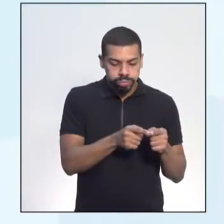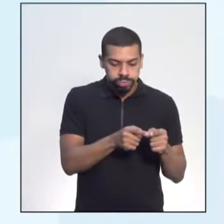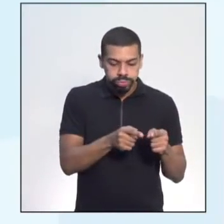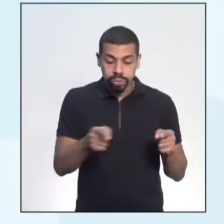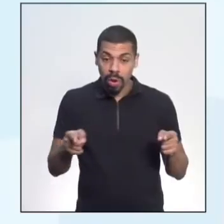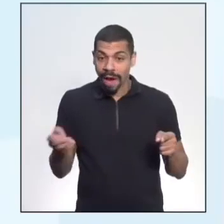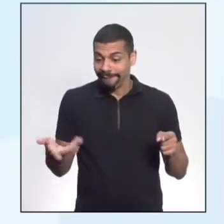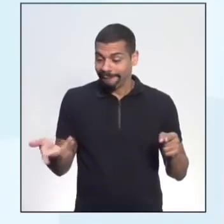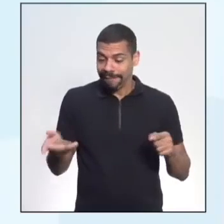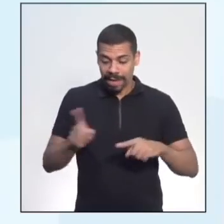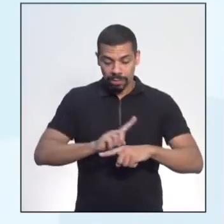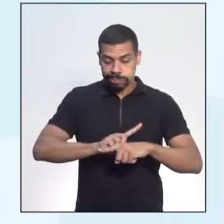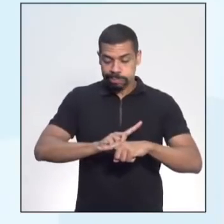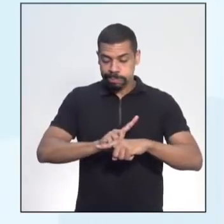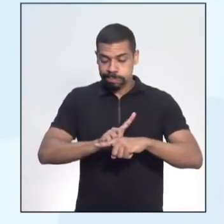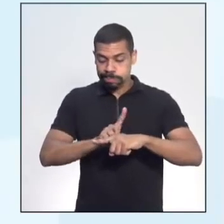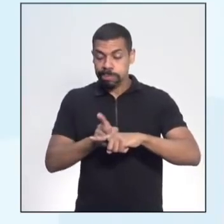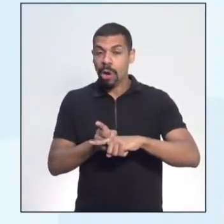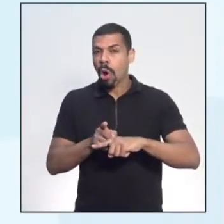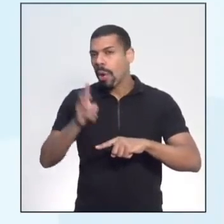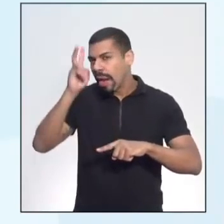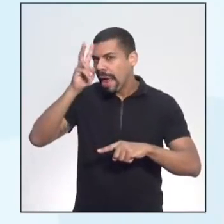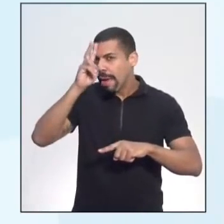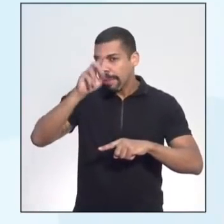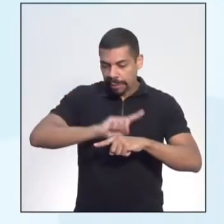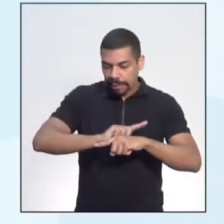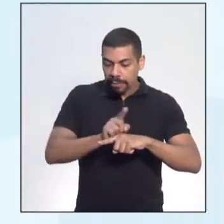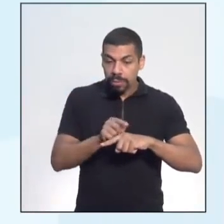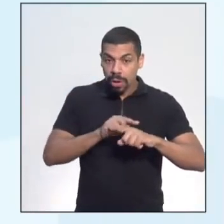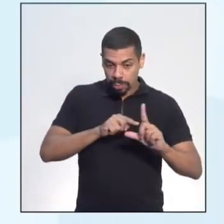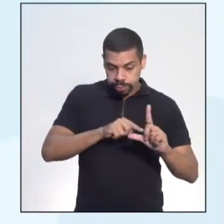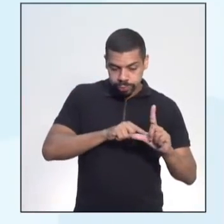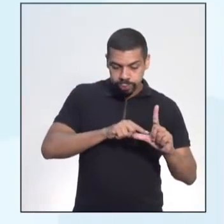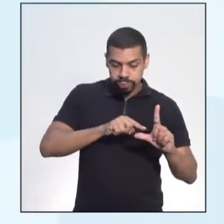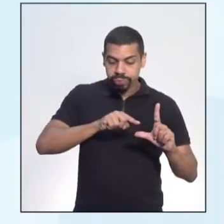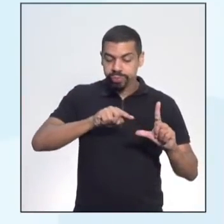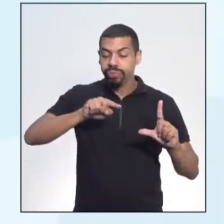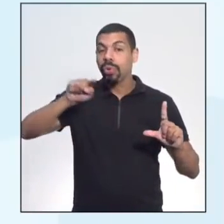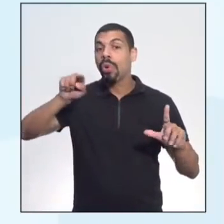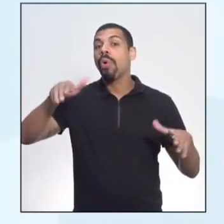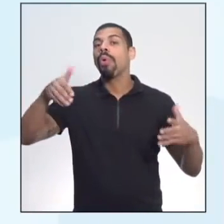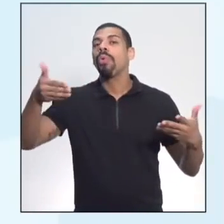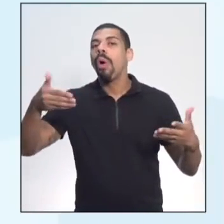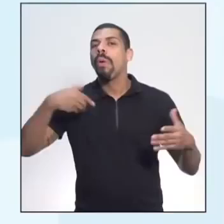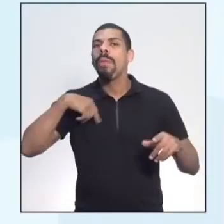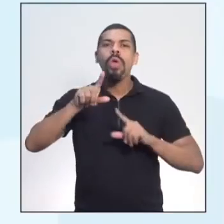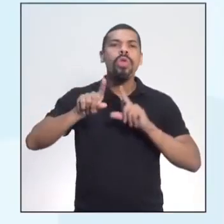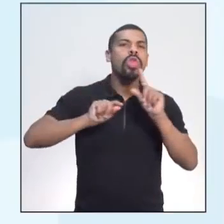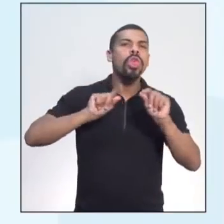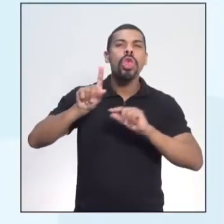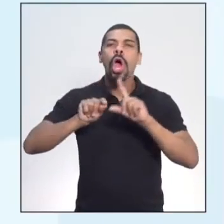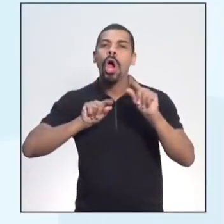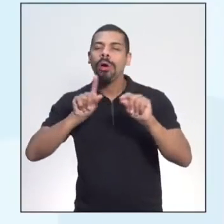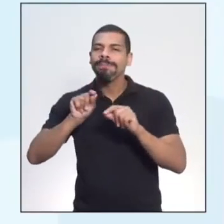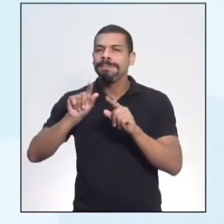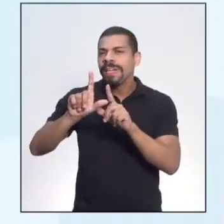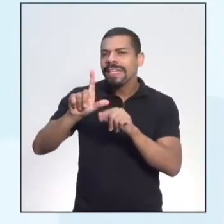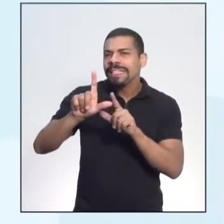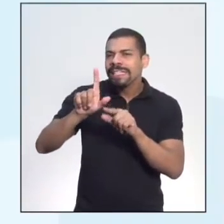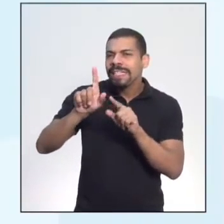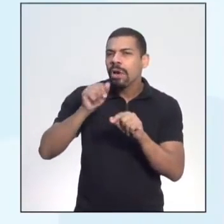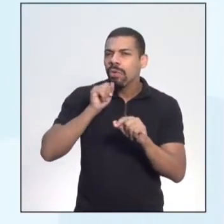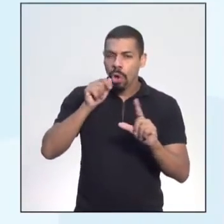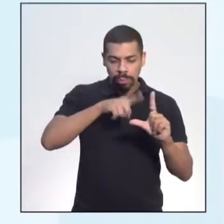aumentou. Lembra, aumentar é subir, é ser crescente. Então, eu quero que você escolha a alternativa